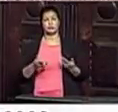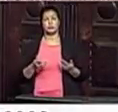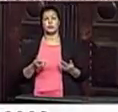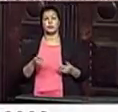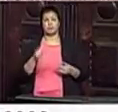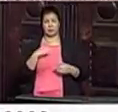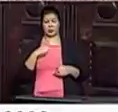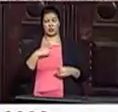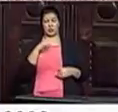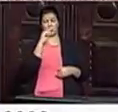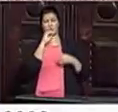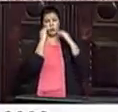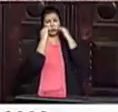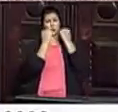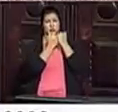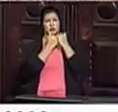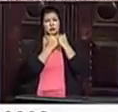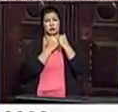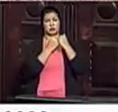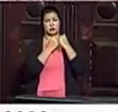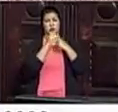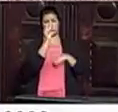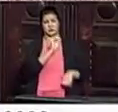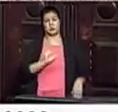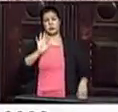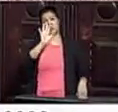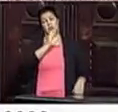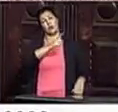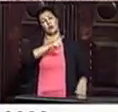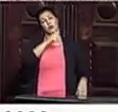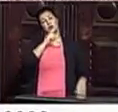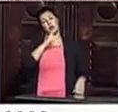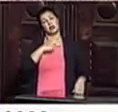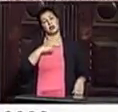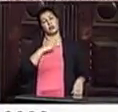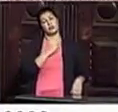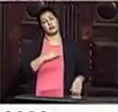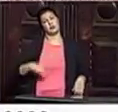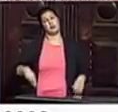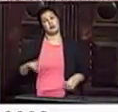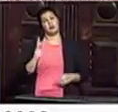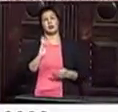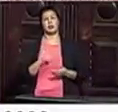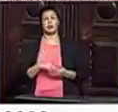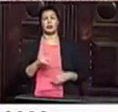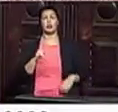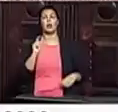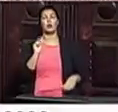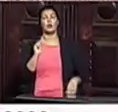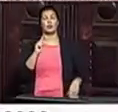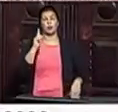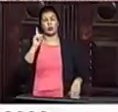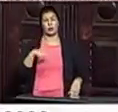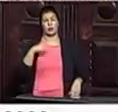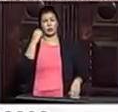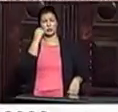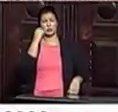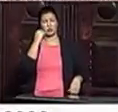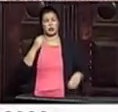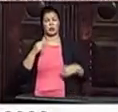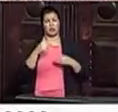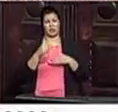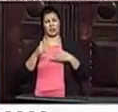Congresso Nacional que é um verdadeiro lixo, que é a tentativa de anistiar o Caixa